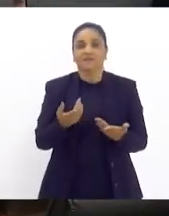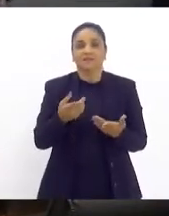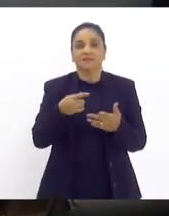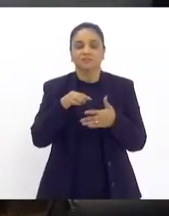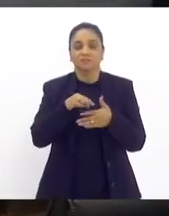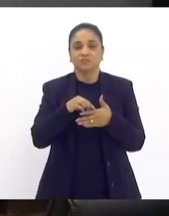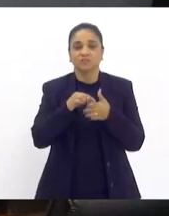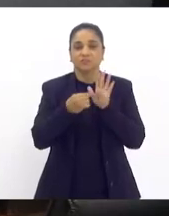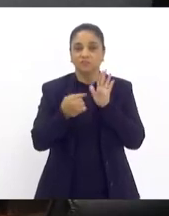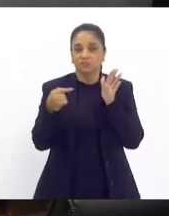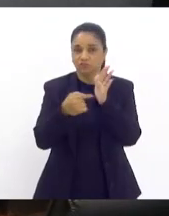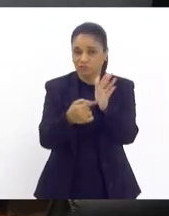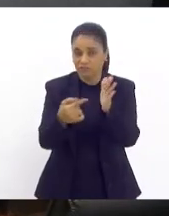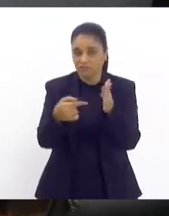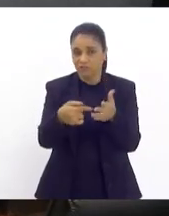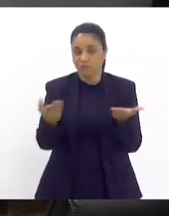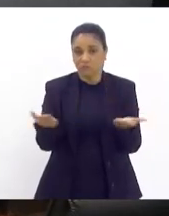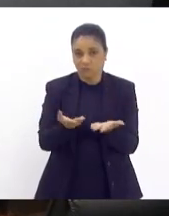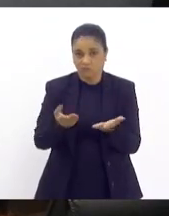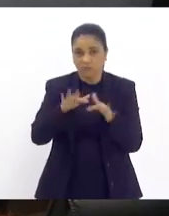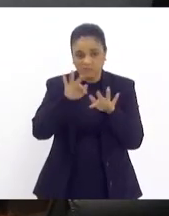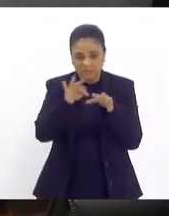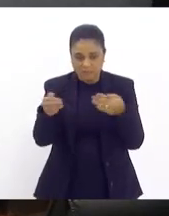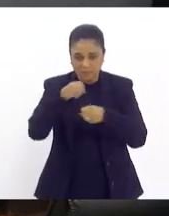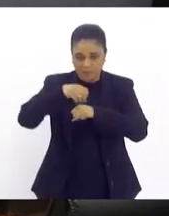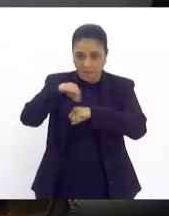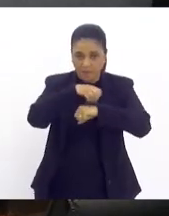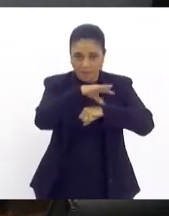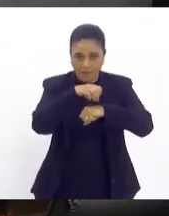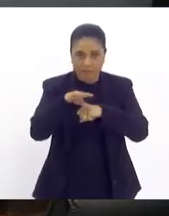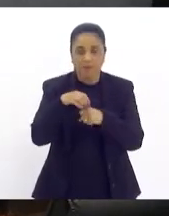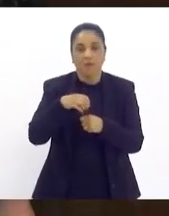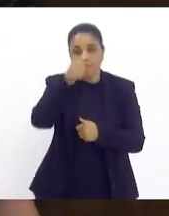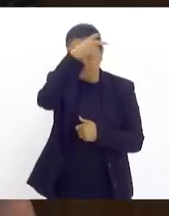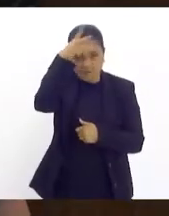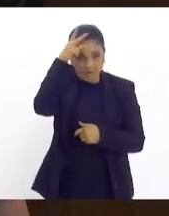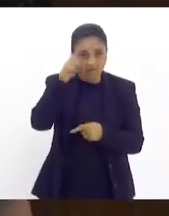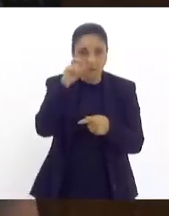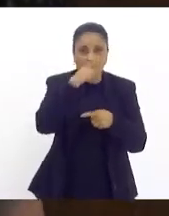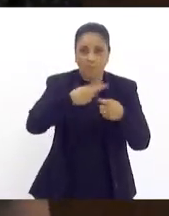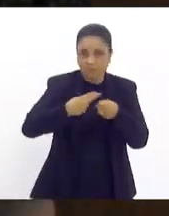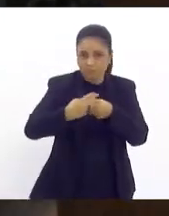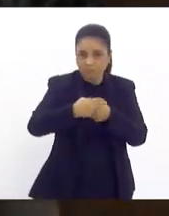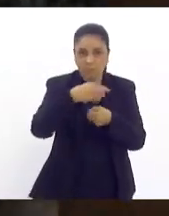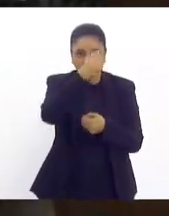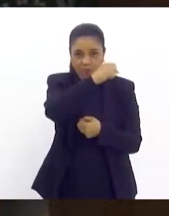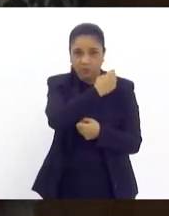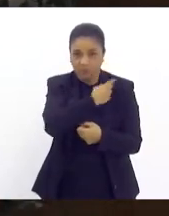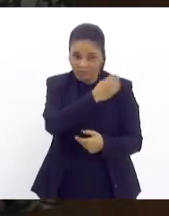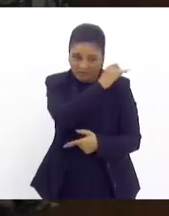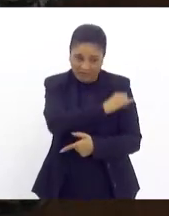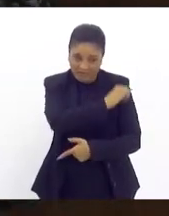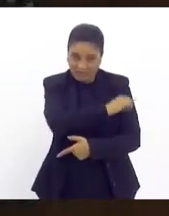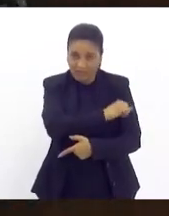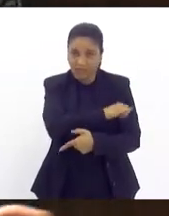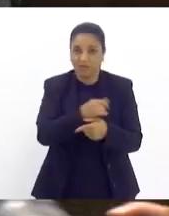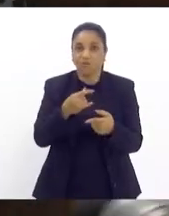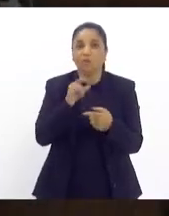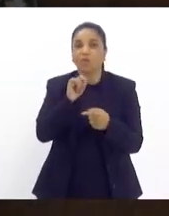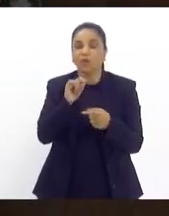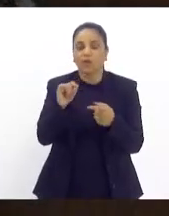na minha mão seguro 92 indicações simples para todos os prefeitos de todos os municípios do Rio a respeito da instalação de